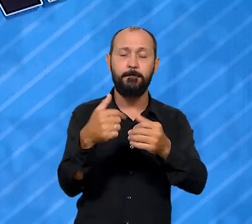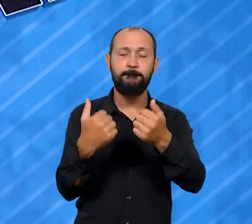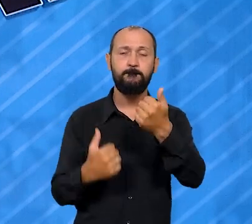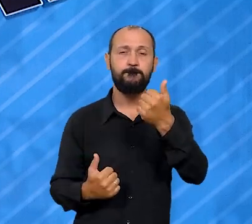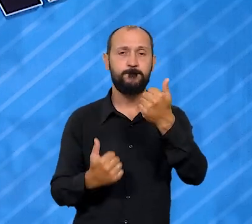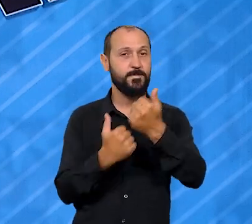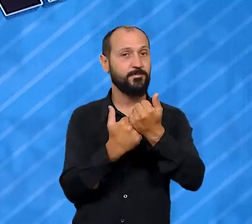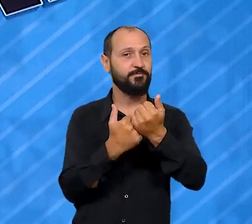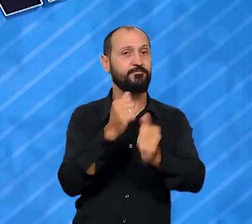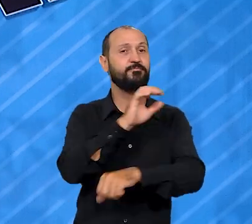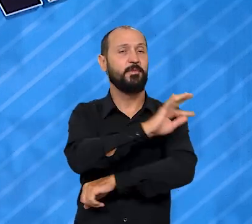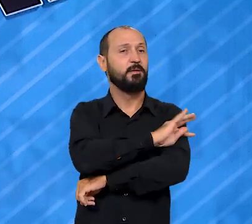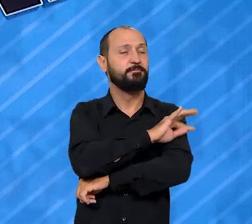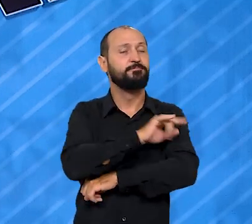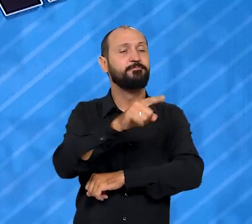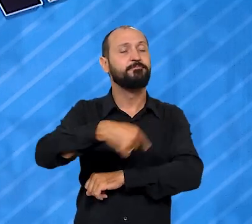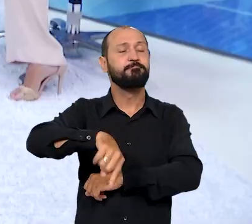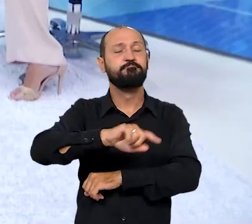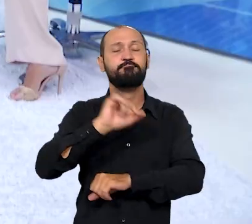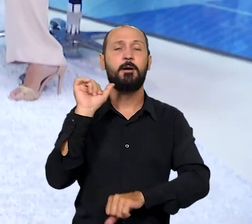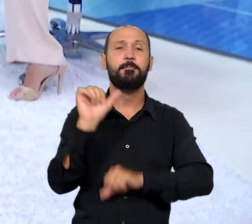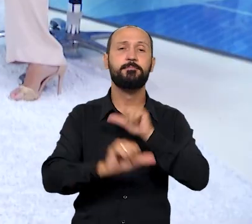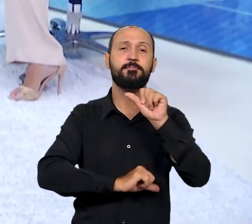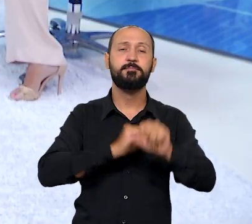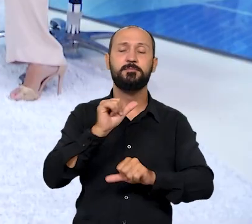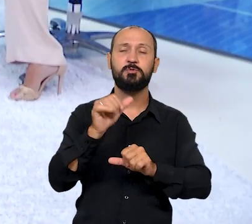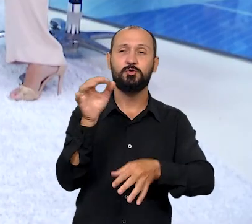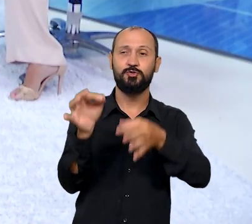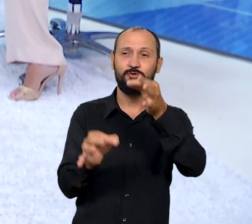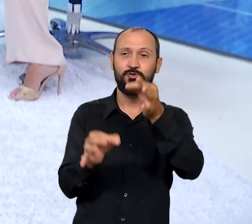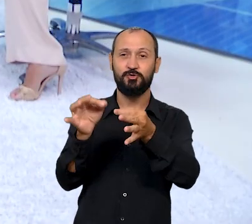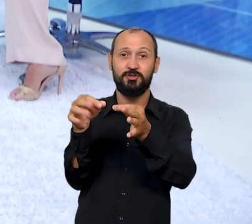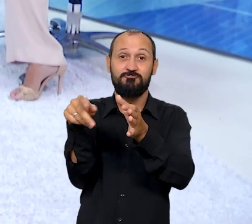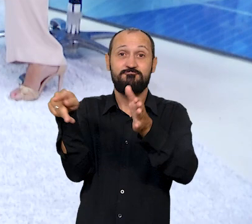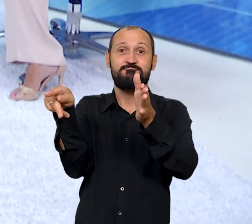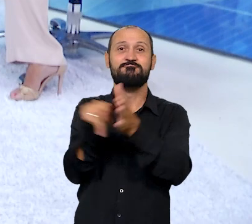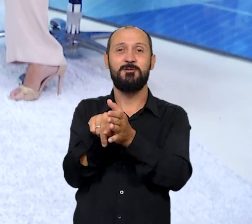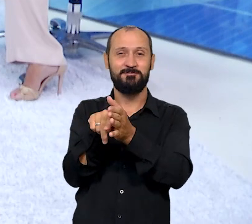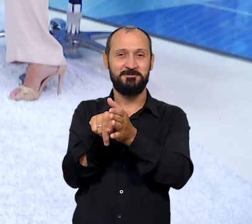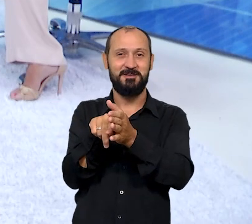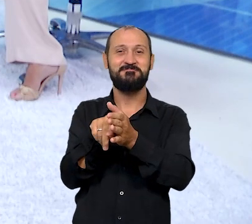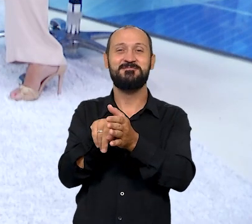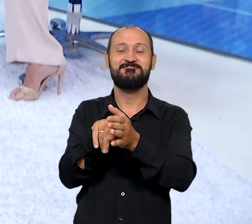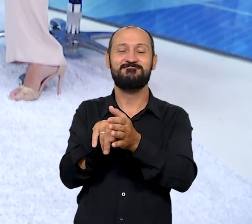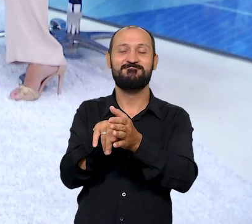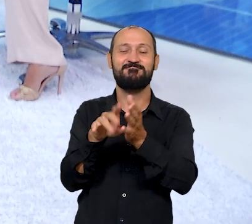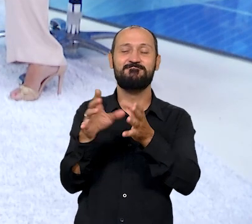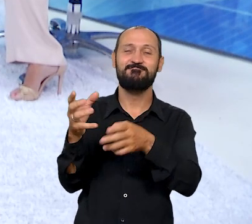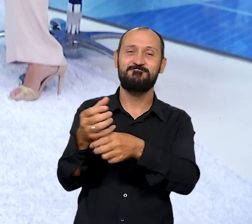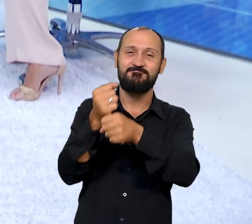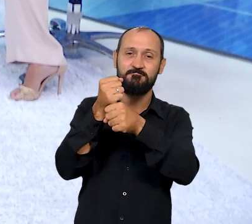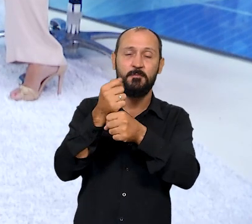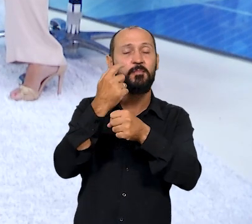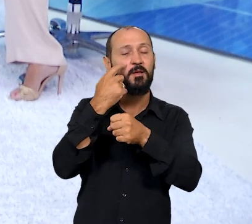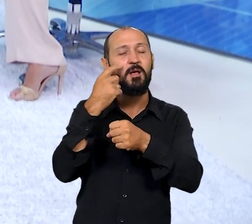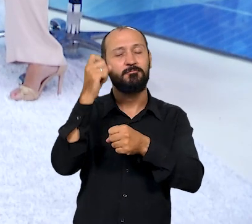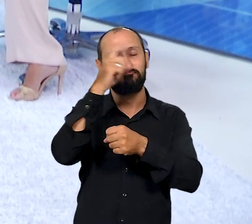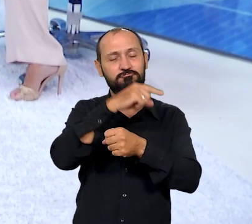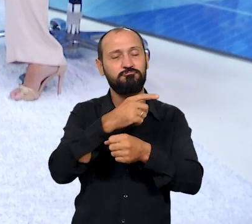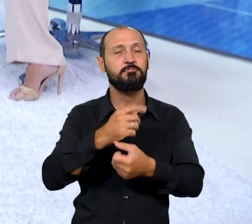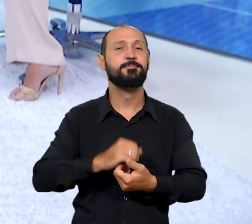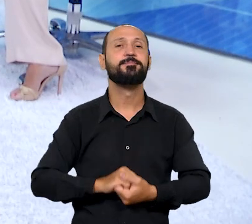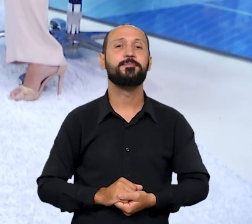gente precisa do suporte técnico para transformar isso num juridiquês, né? Então é uma demanda